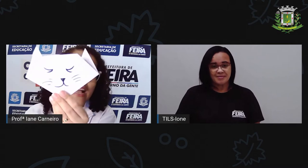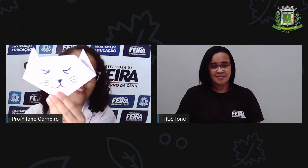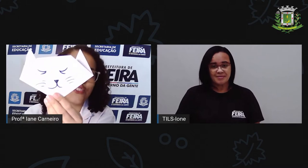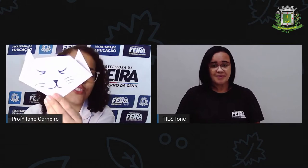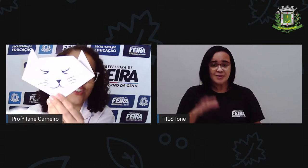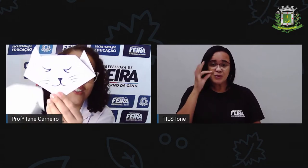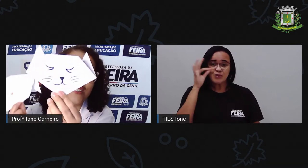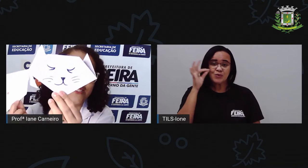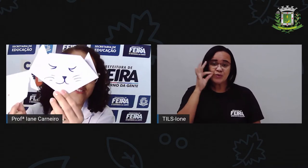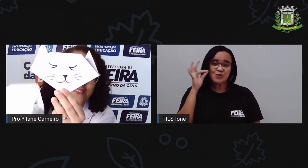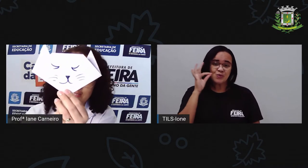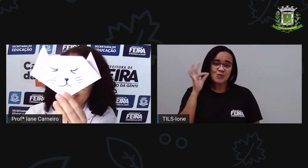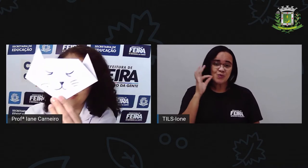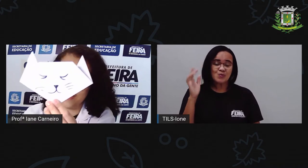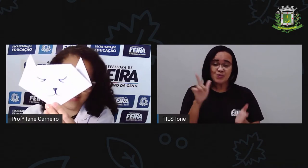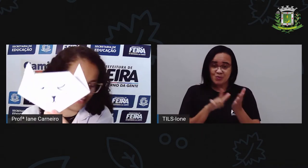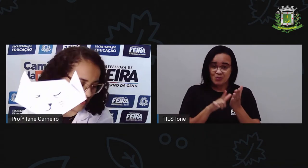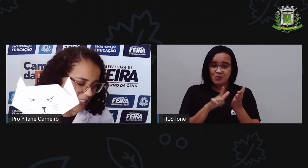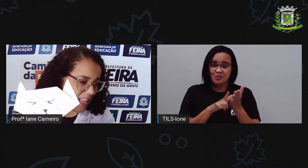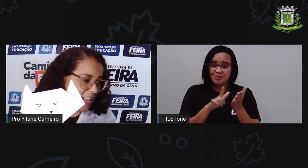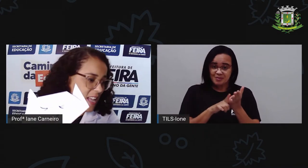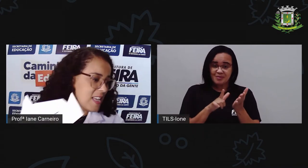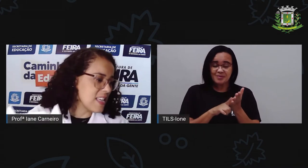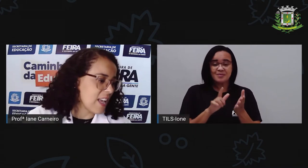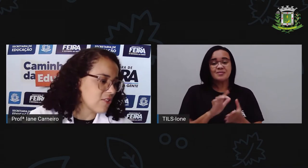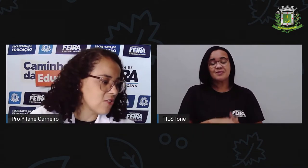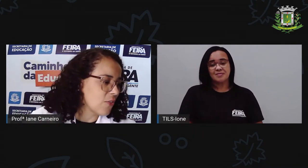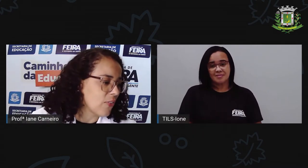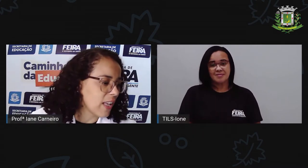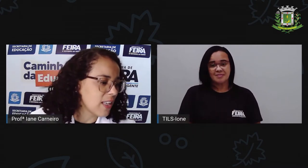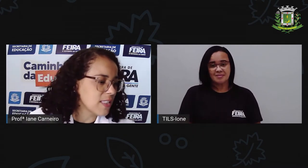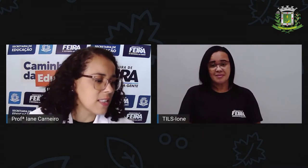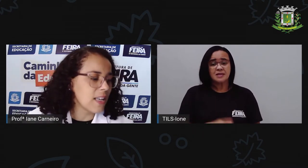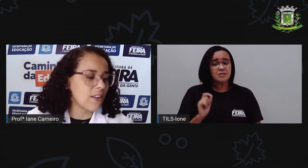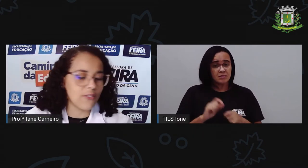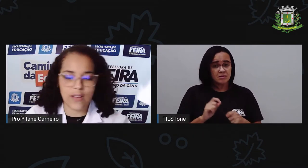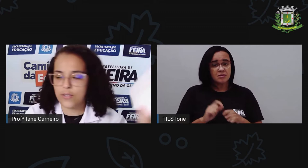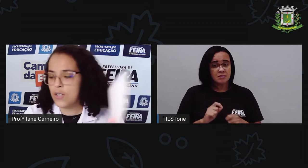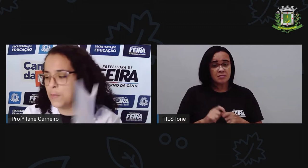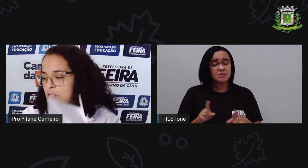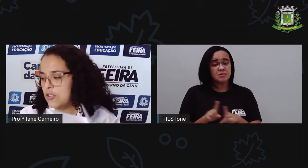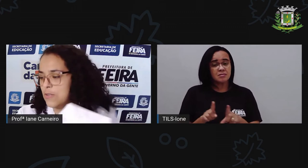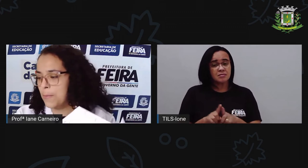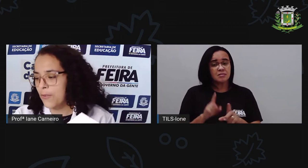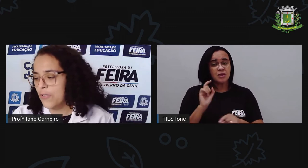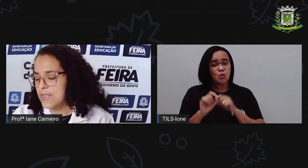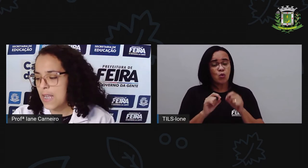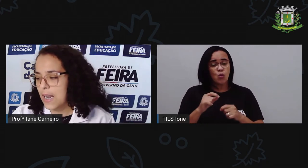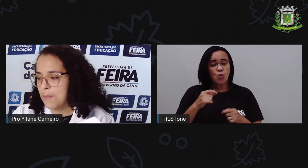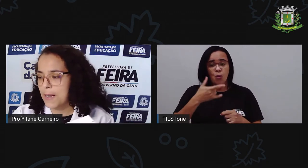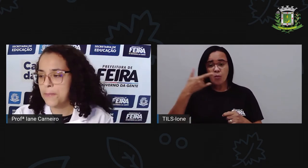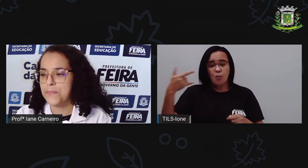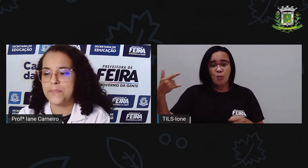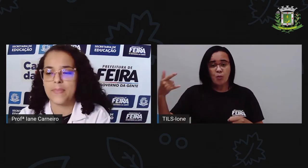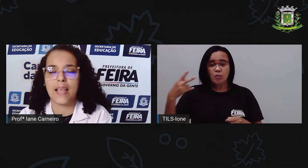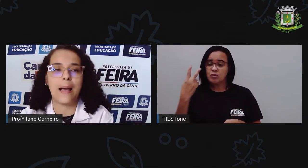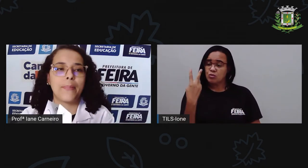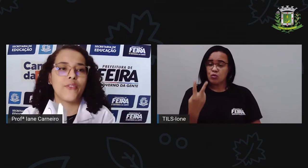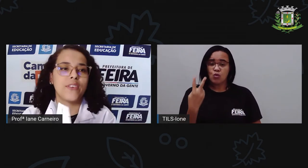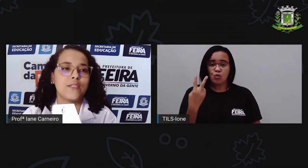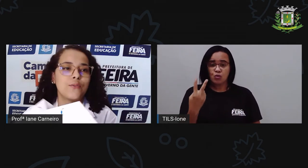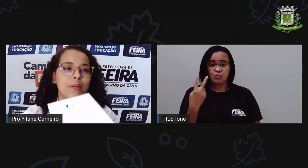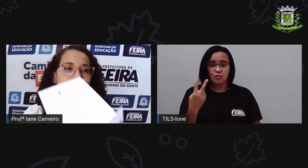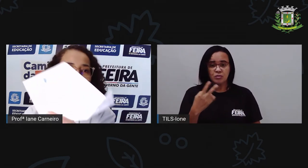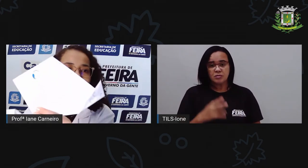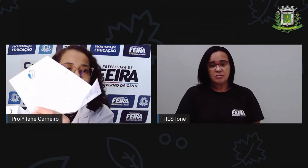do gatinho, né? E aí, a gente fez dois peixinhos. A Prof fez, quem lembra? A